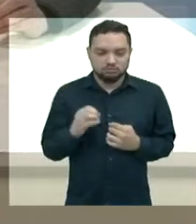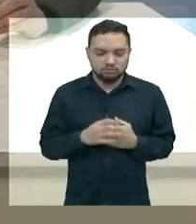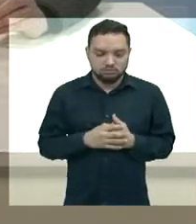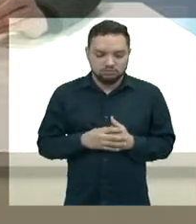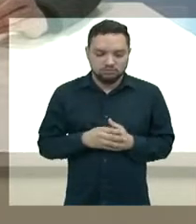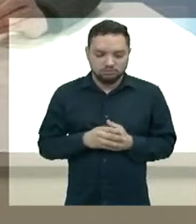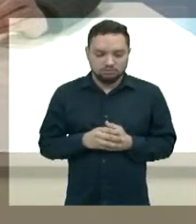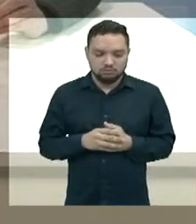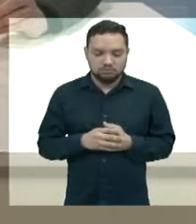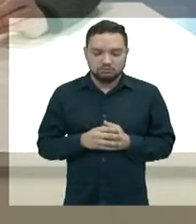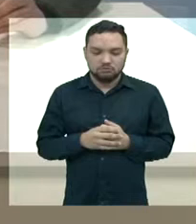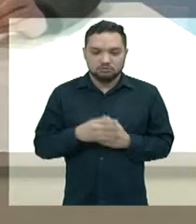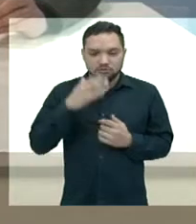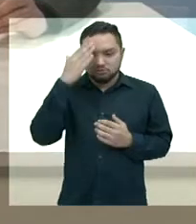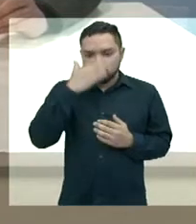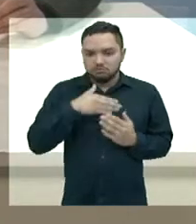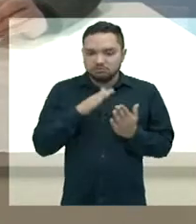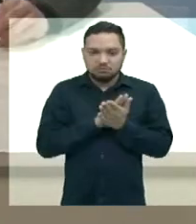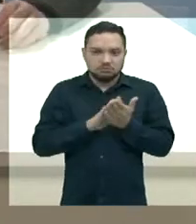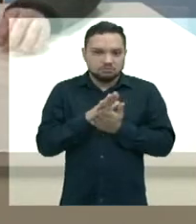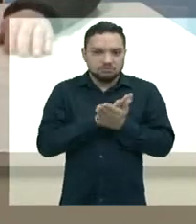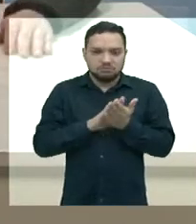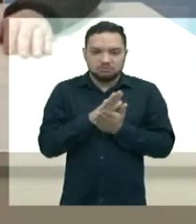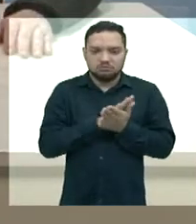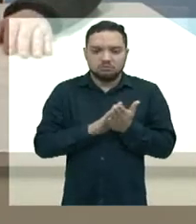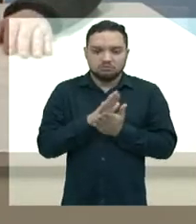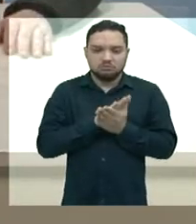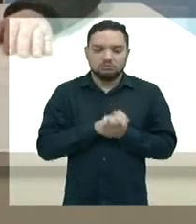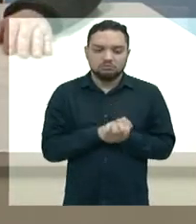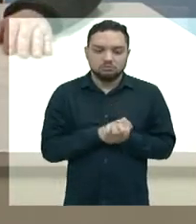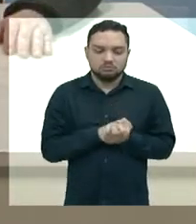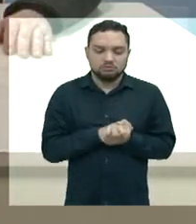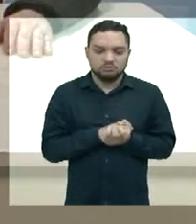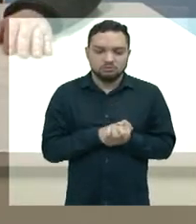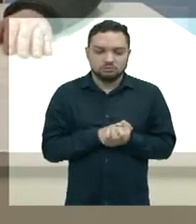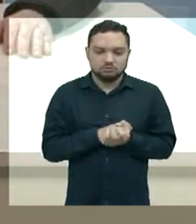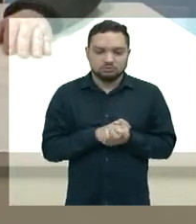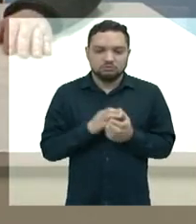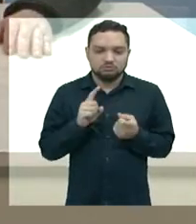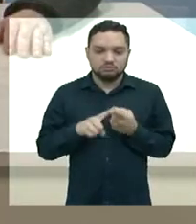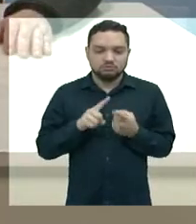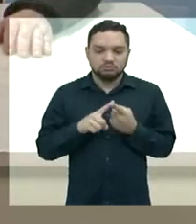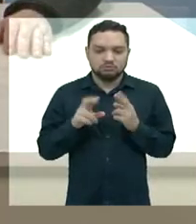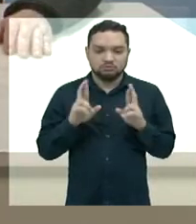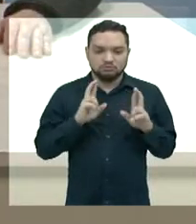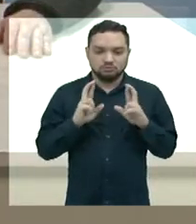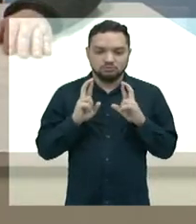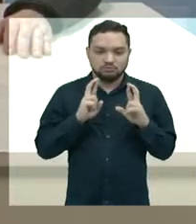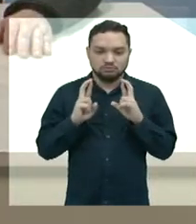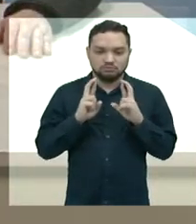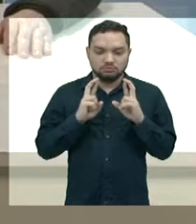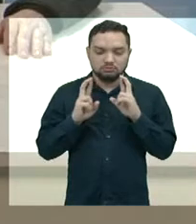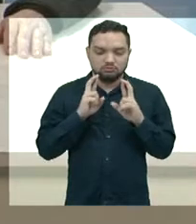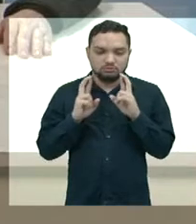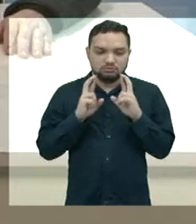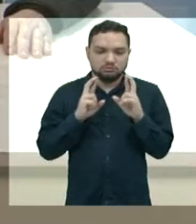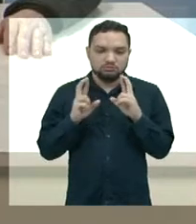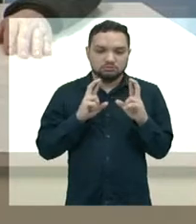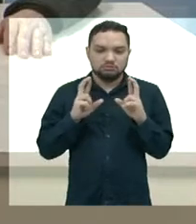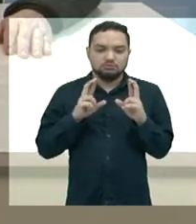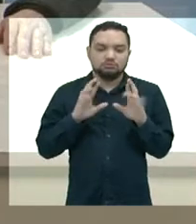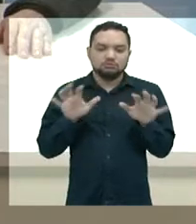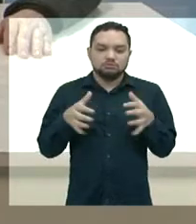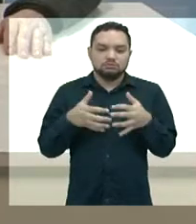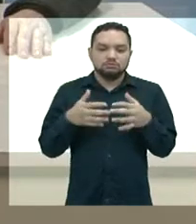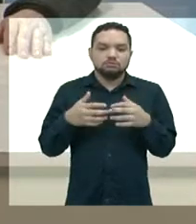Essas provas não apareceram. Houve, inclusive, uma entrevista do próprio deputado André